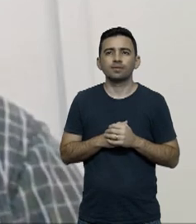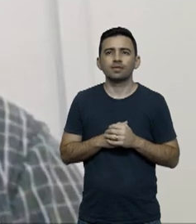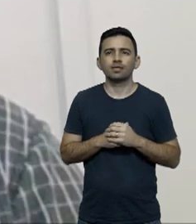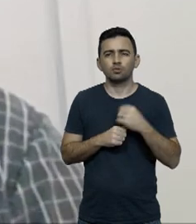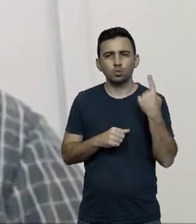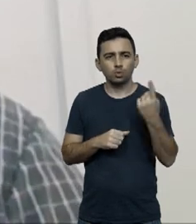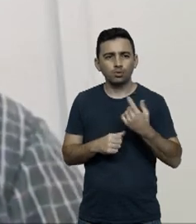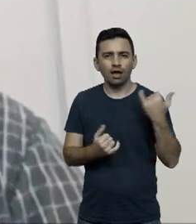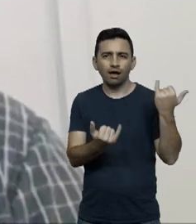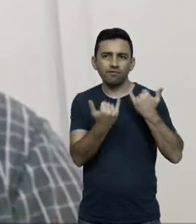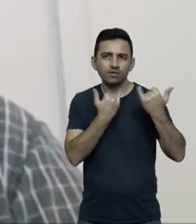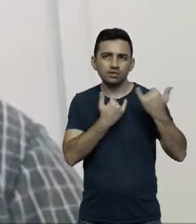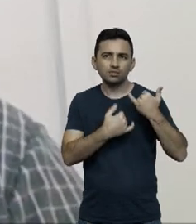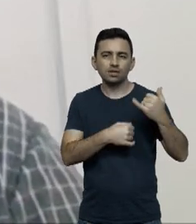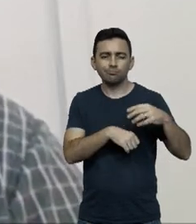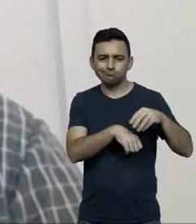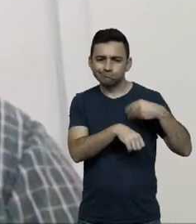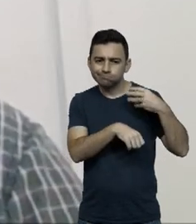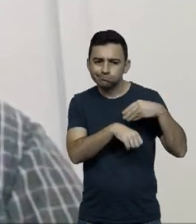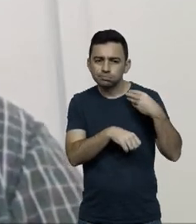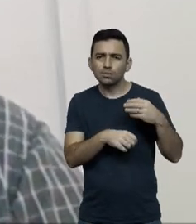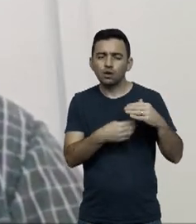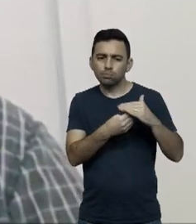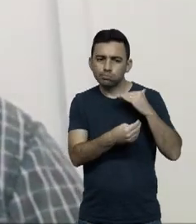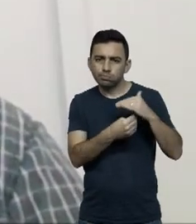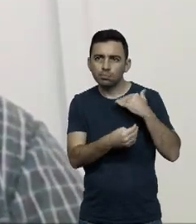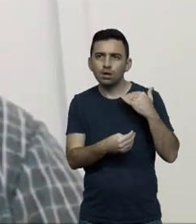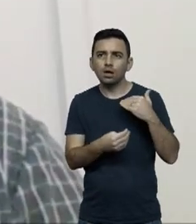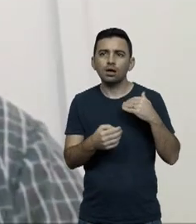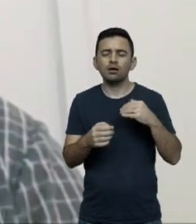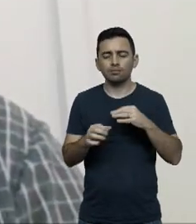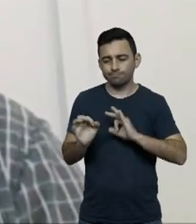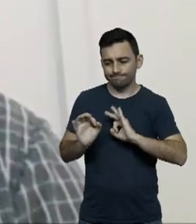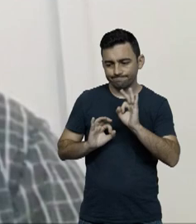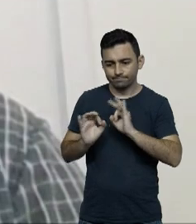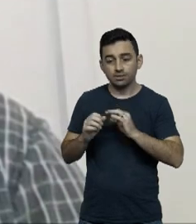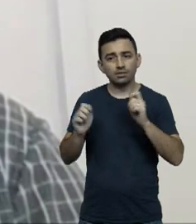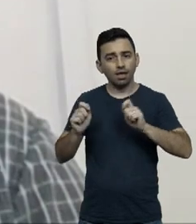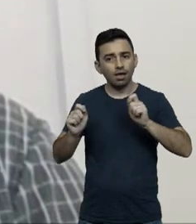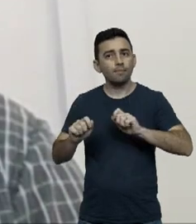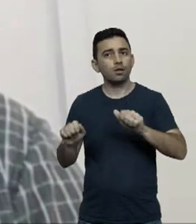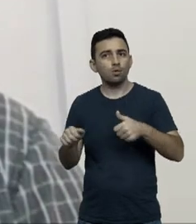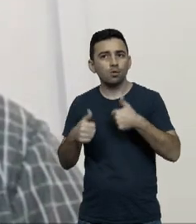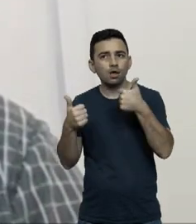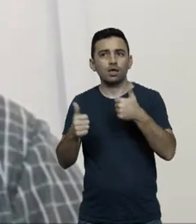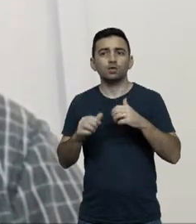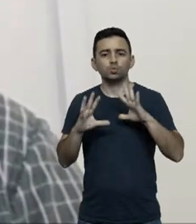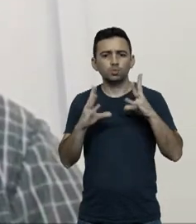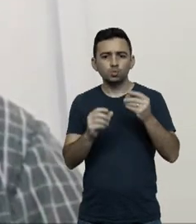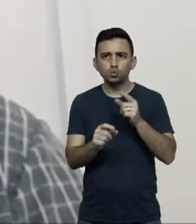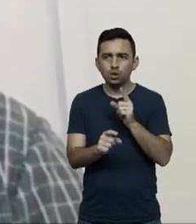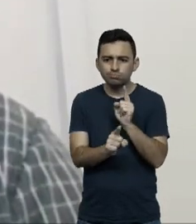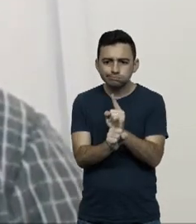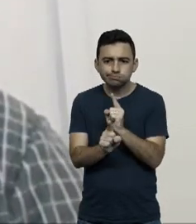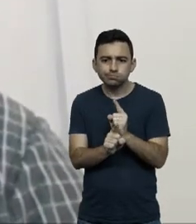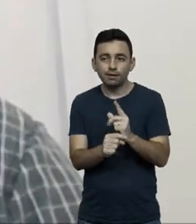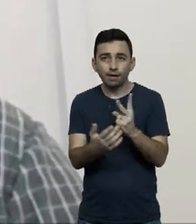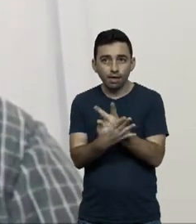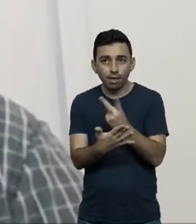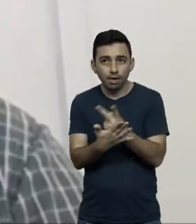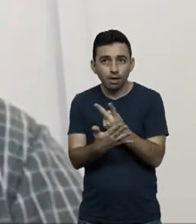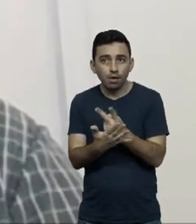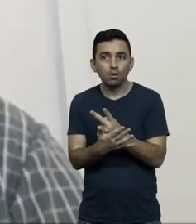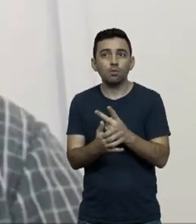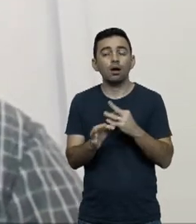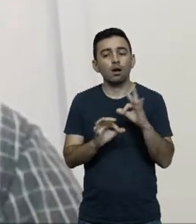recebe que sugestão para melhoria de procura analisar para implantar tudo que a gente identifica de erros por